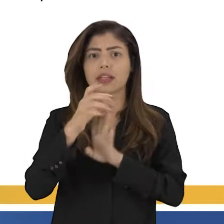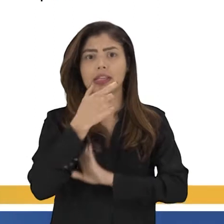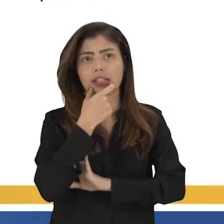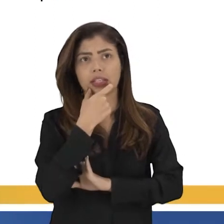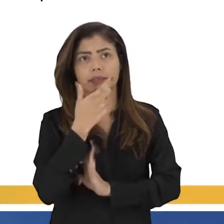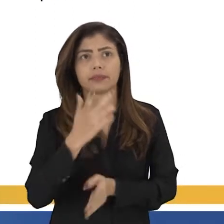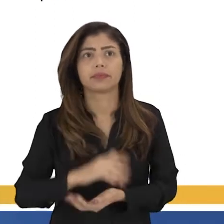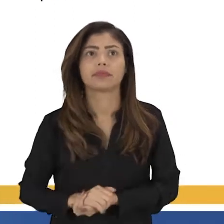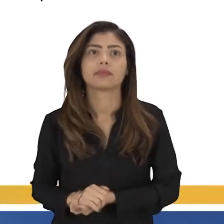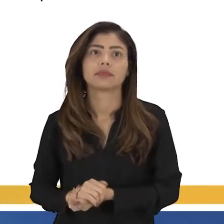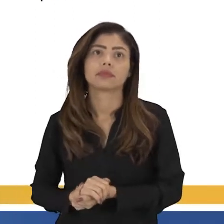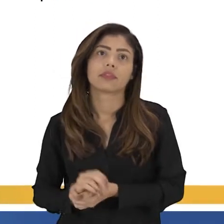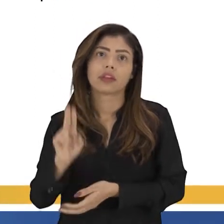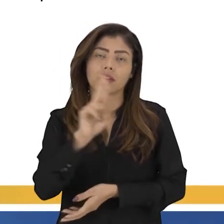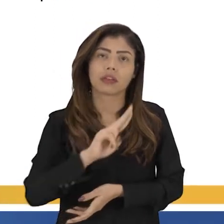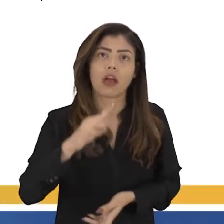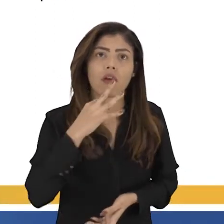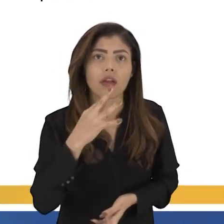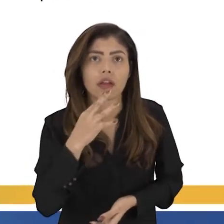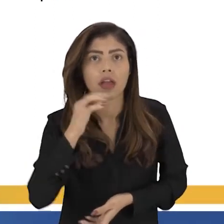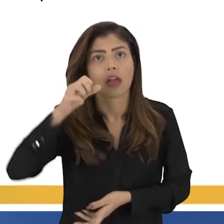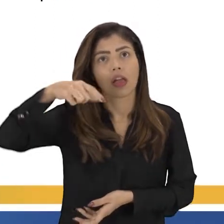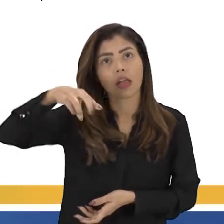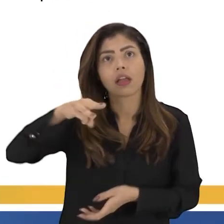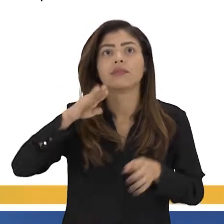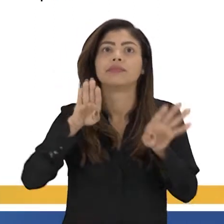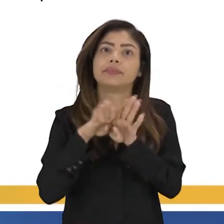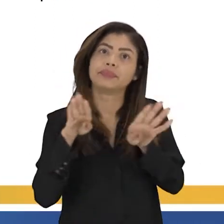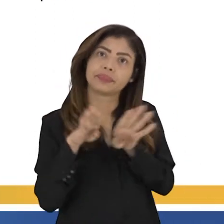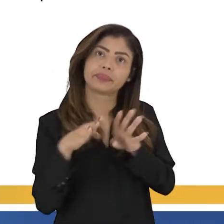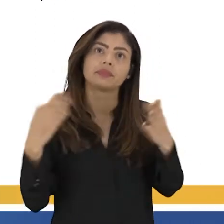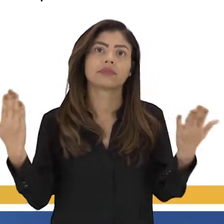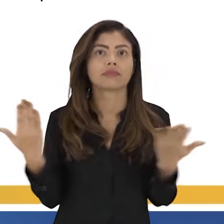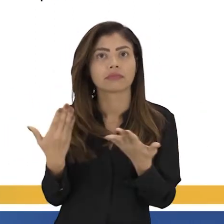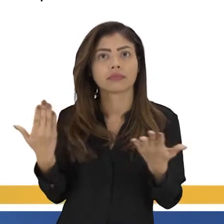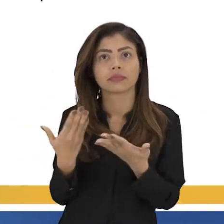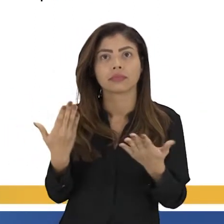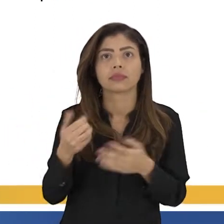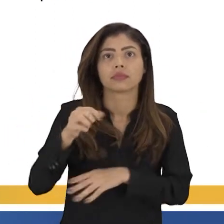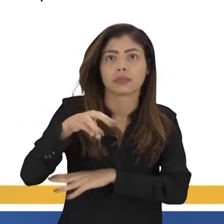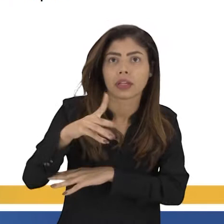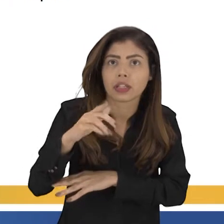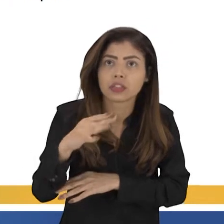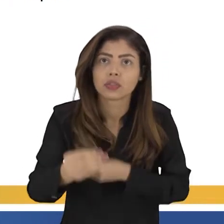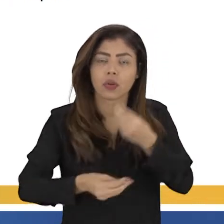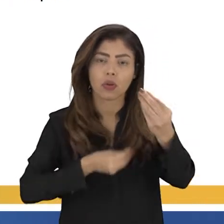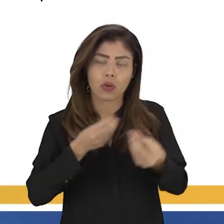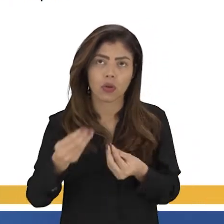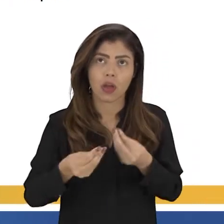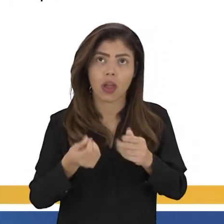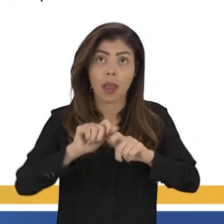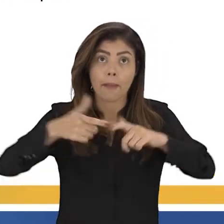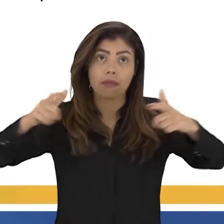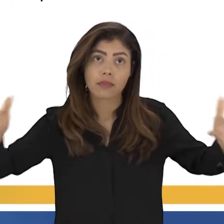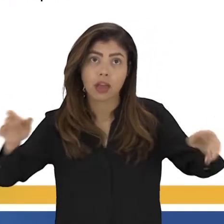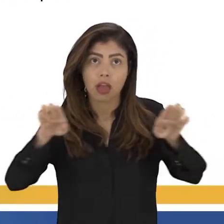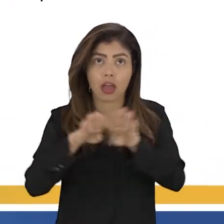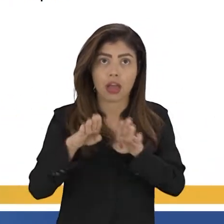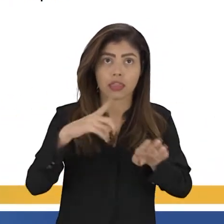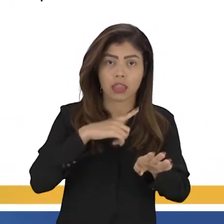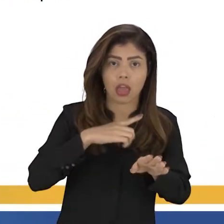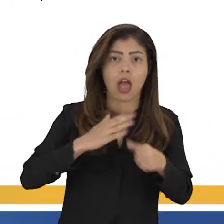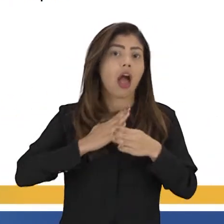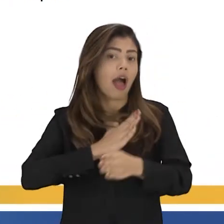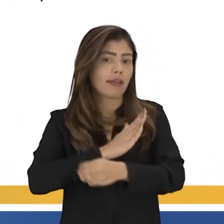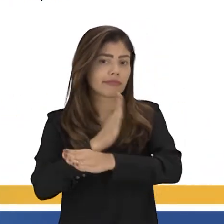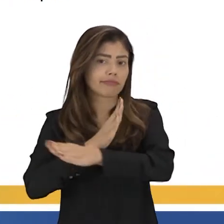inglês. Utilizar os conhecimentos da língua estrangeira moderna e de seus mecanismos como meio de ampliar as